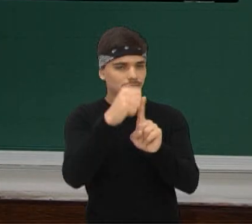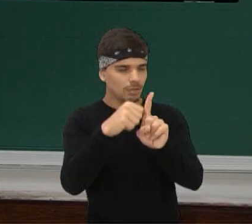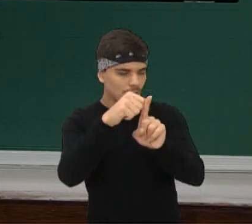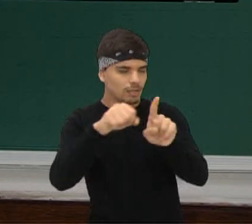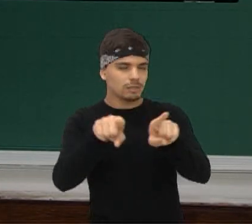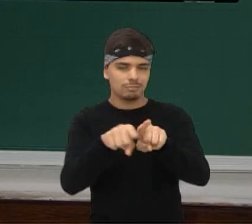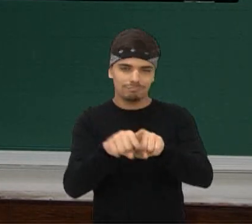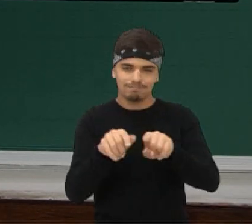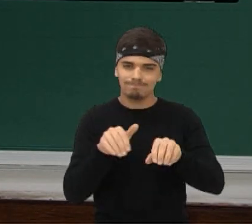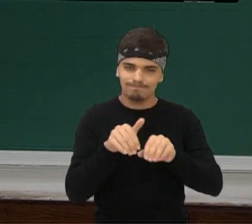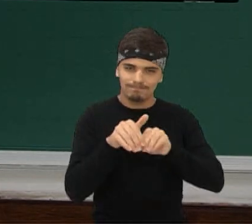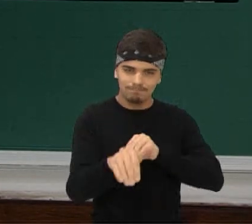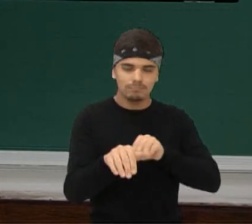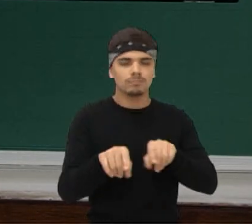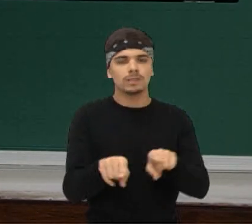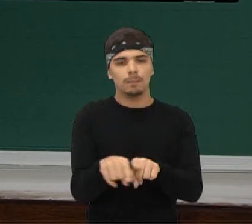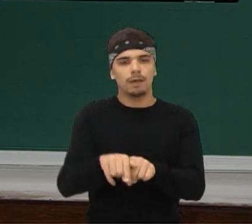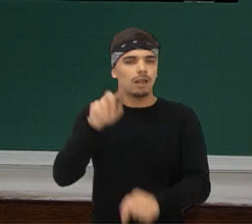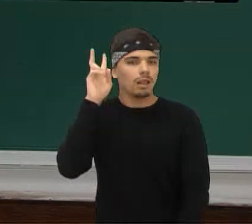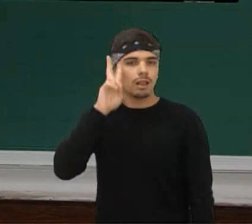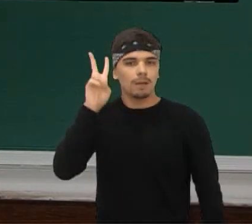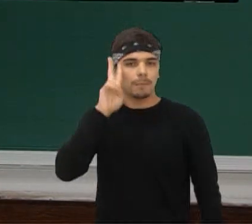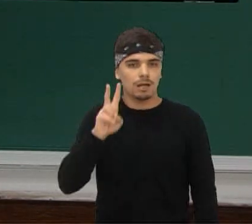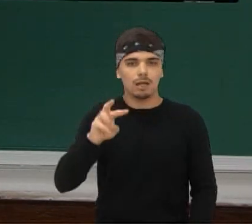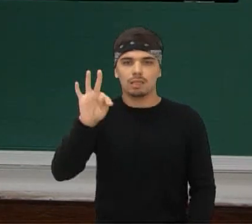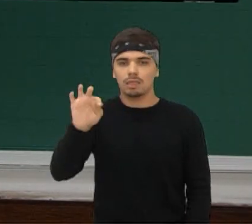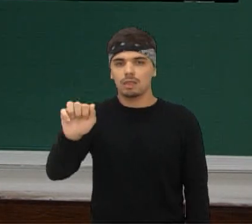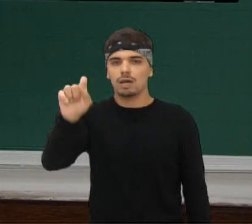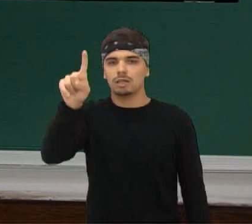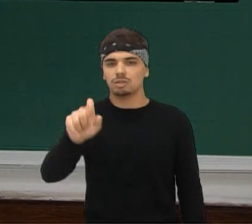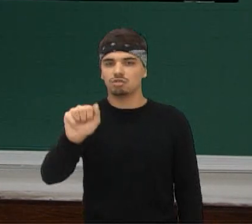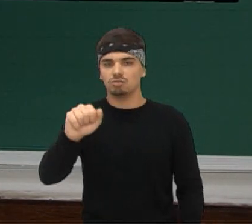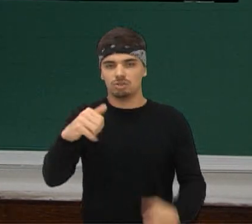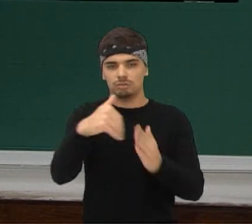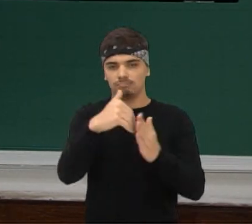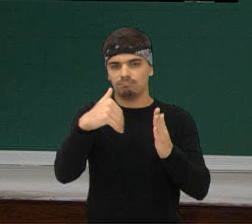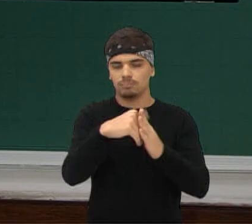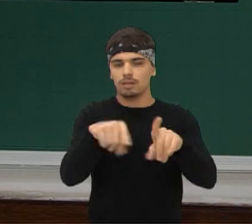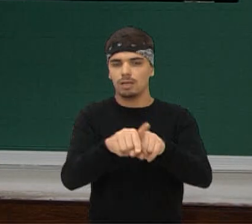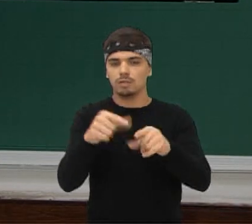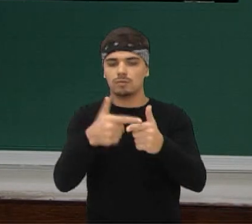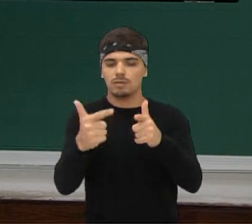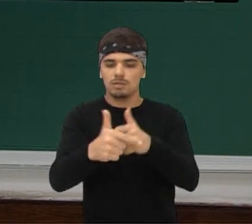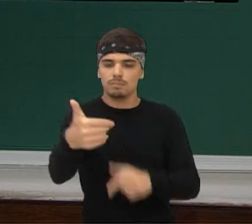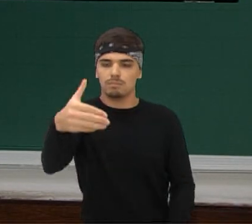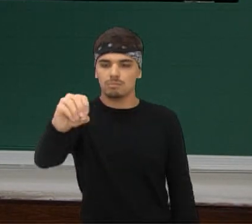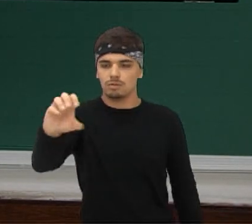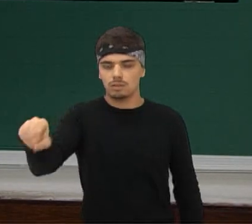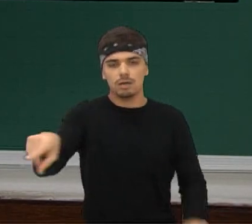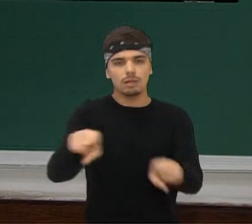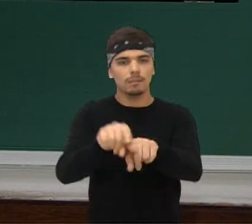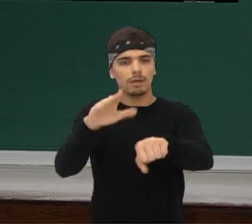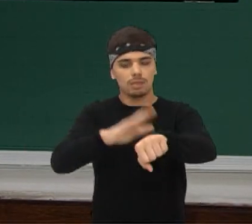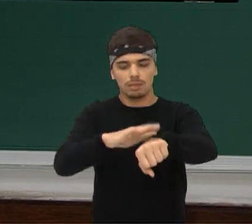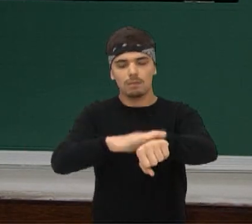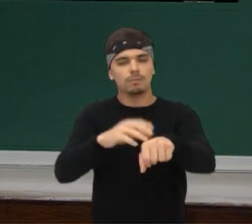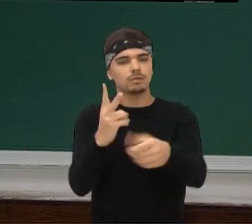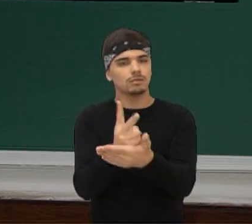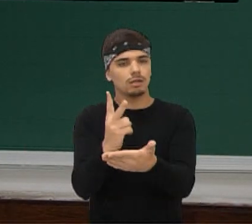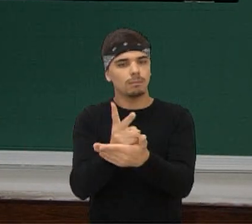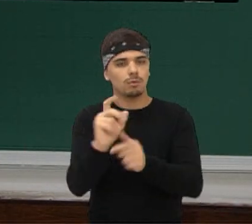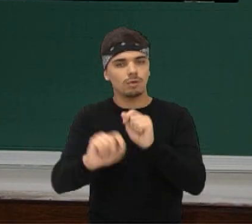Então, sempre lembrar que a taxa, eu tenho que dividir ela por 100, né? E o tempo, ele tem que estar sempre